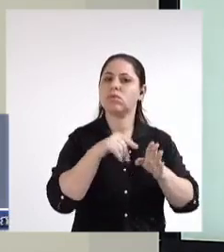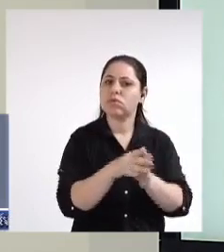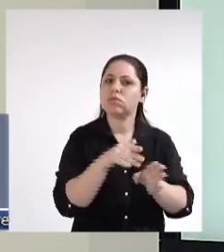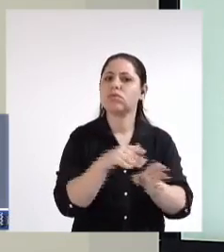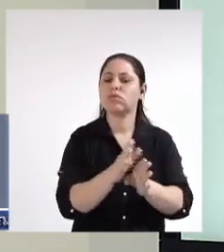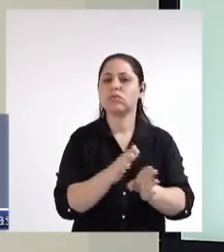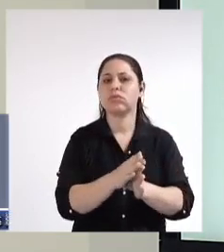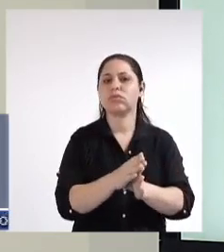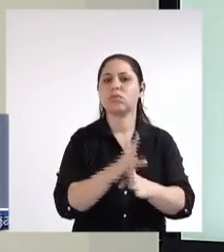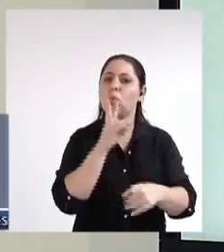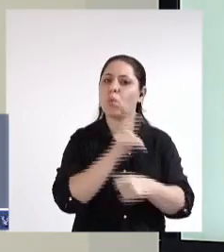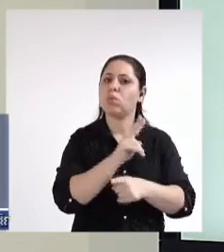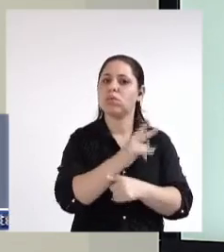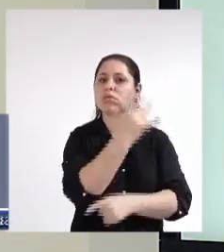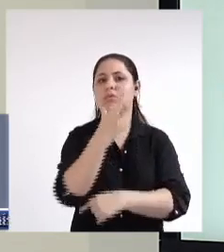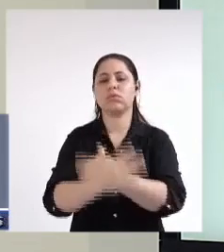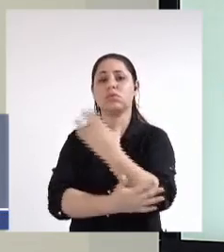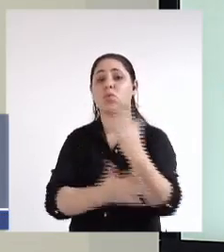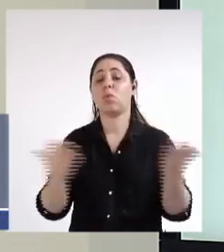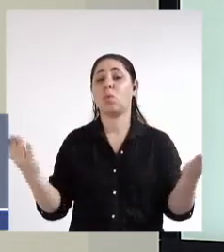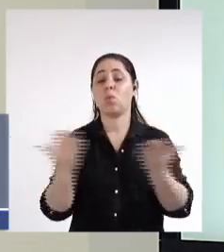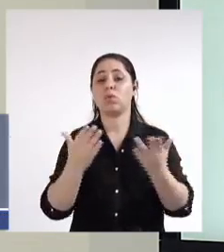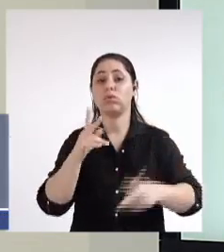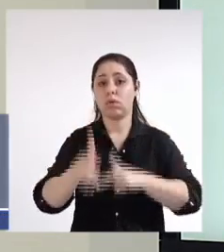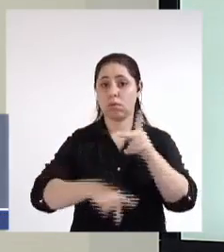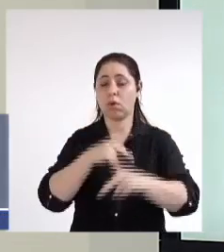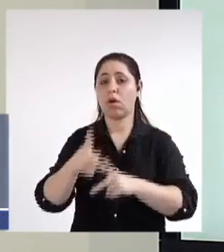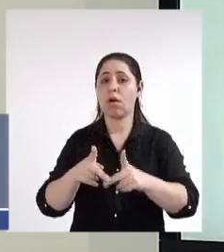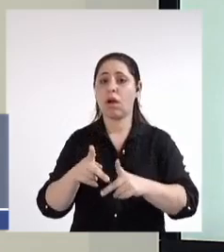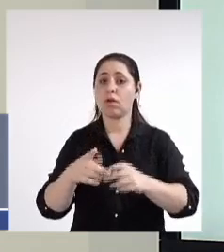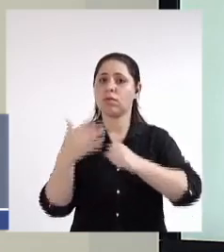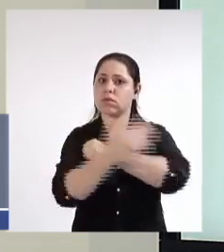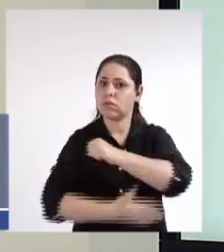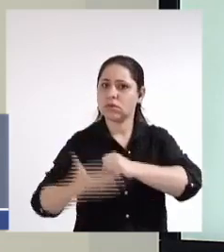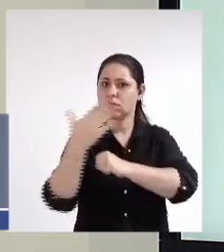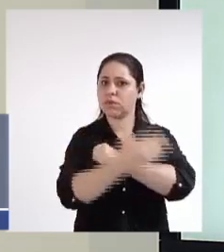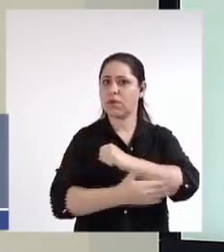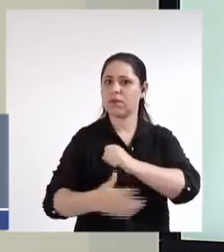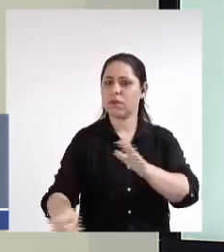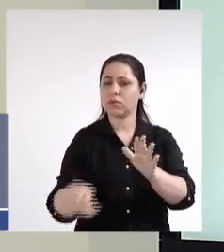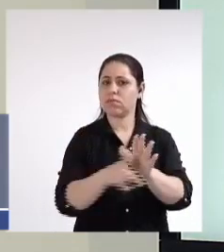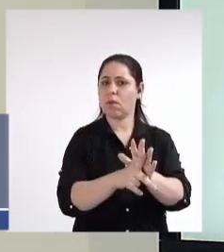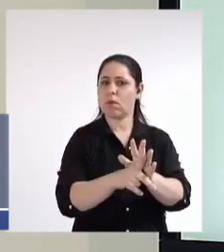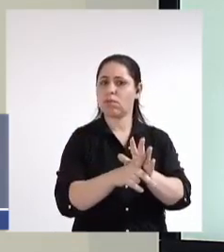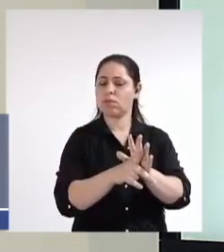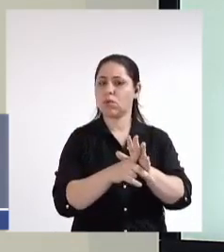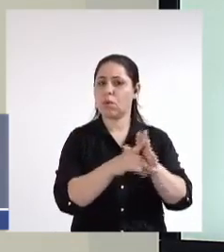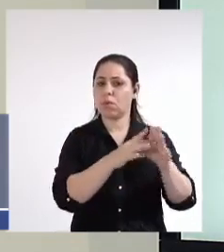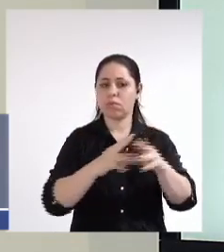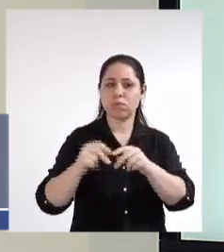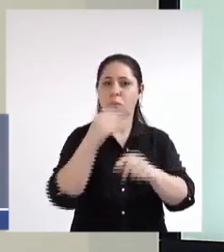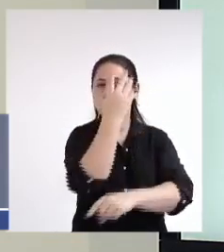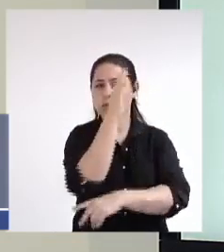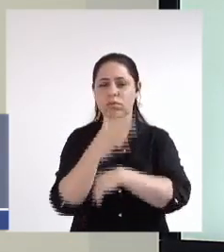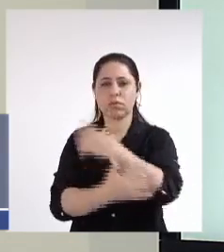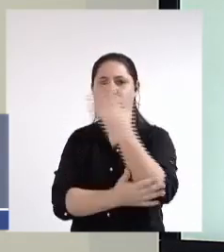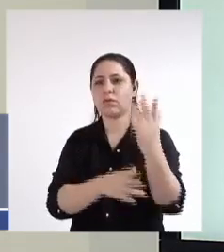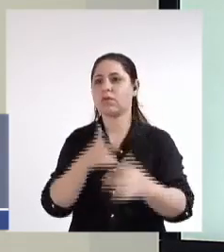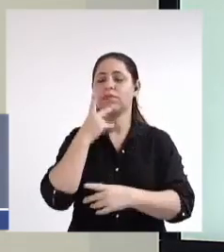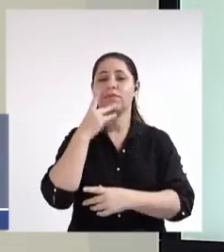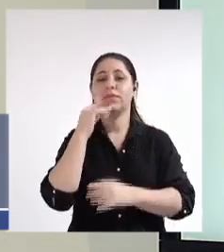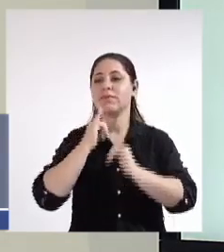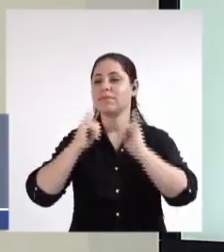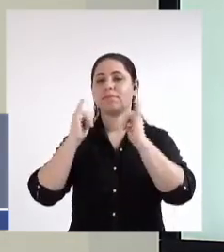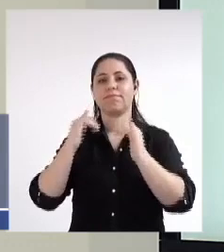das nações indígenas e hoje a população defende mais o parque das nossas dicas do que às vezes o próprio órgão é basta que você vai falar